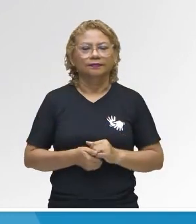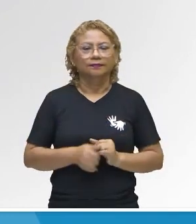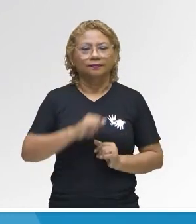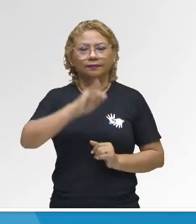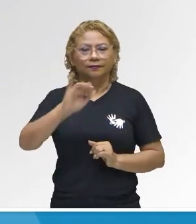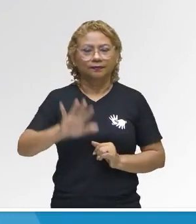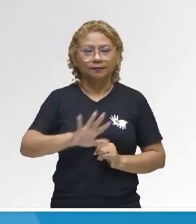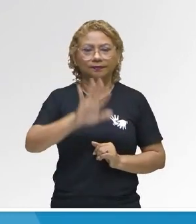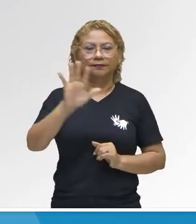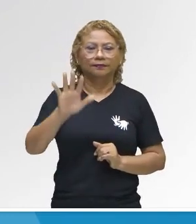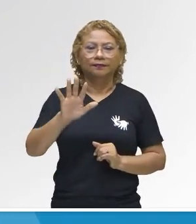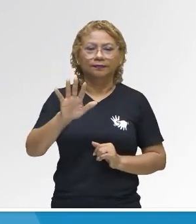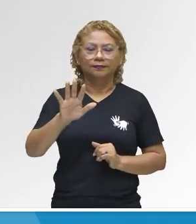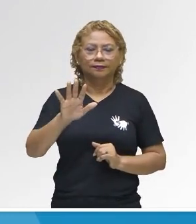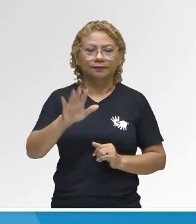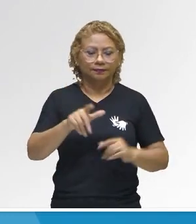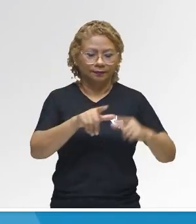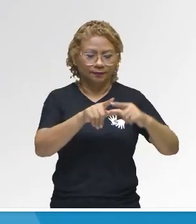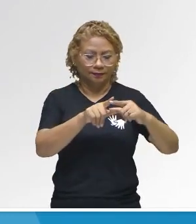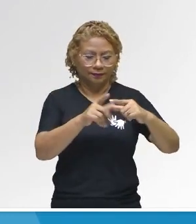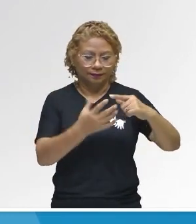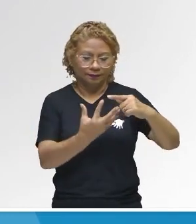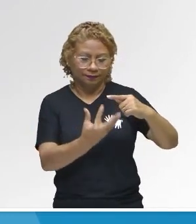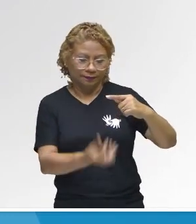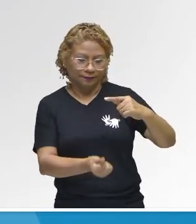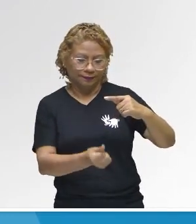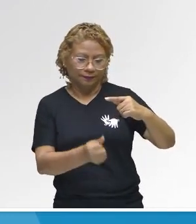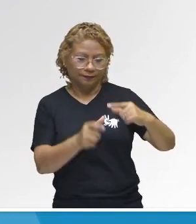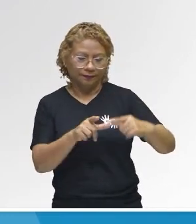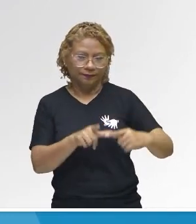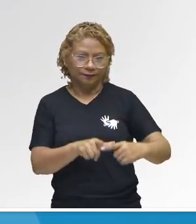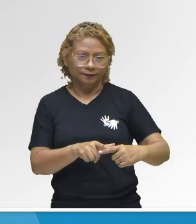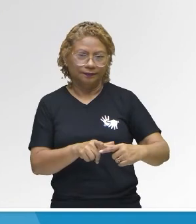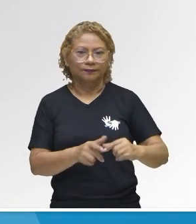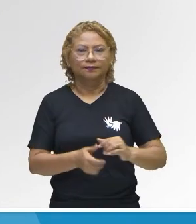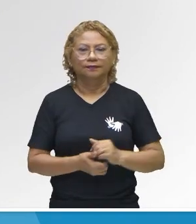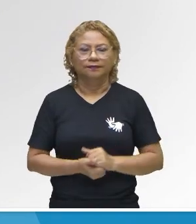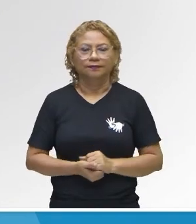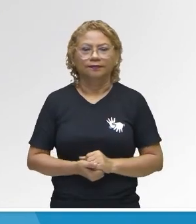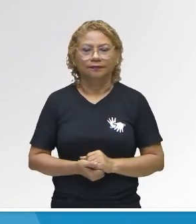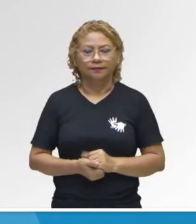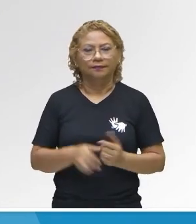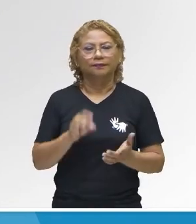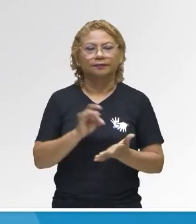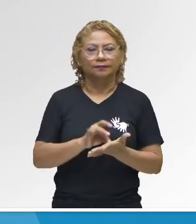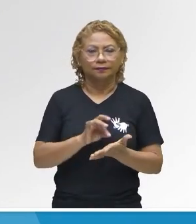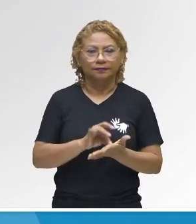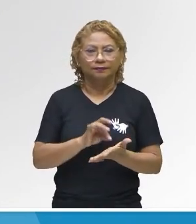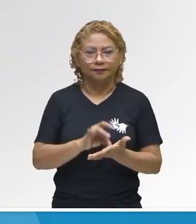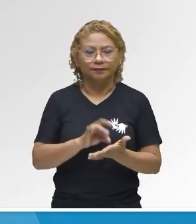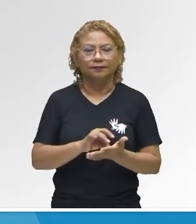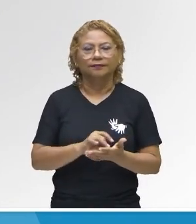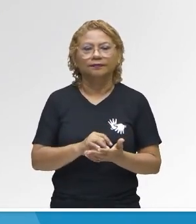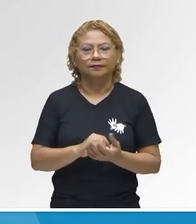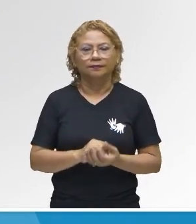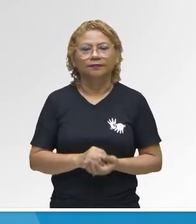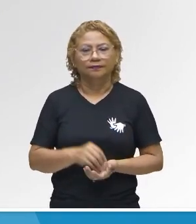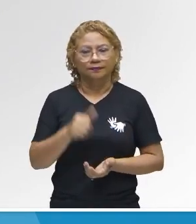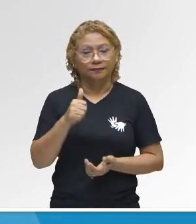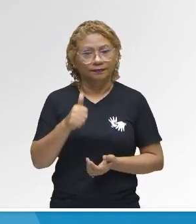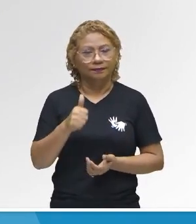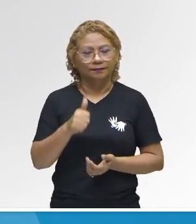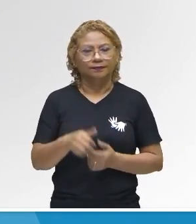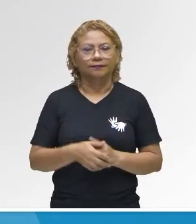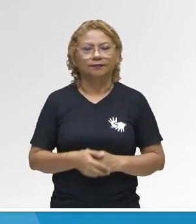né, sobre um plano, nem sempre será um triângulo. Então vejam que nesse caso aqui, eu obtive um triângulo,